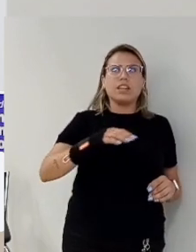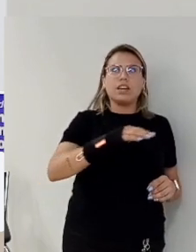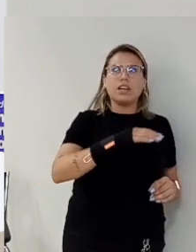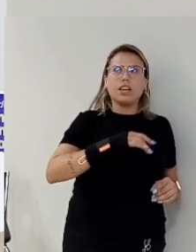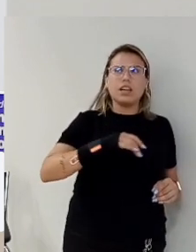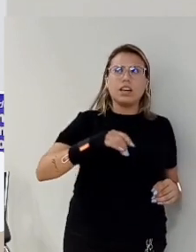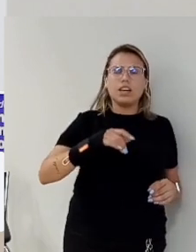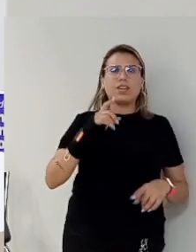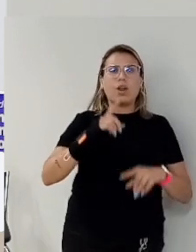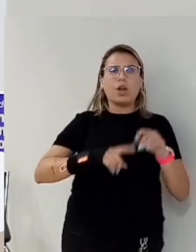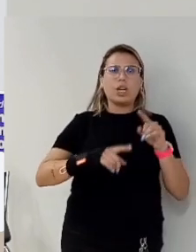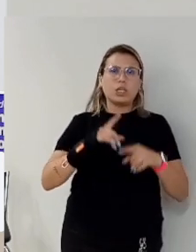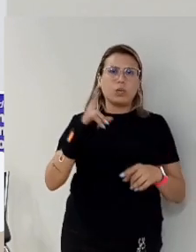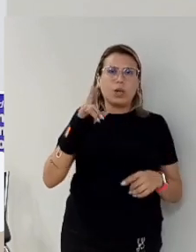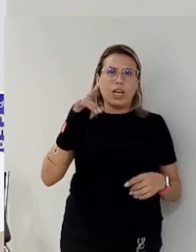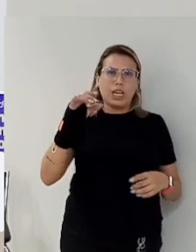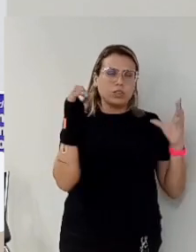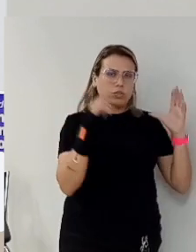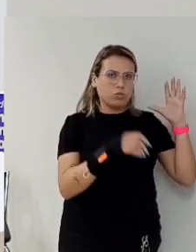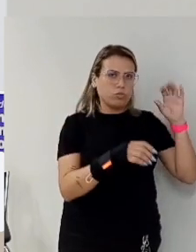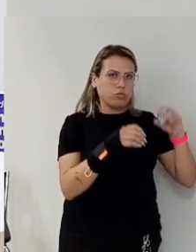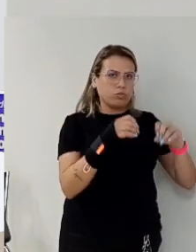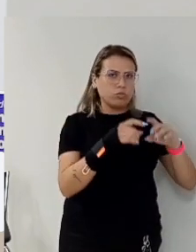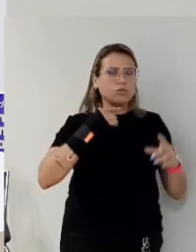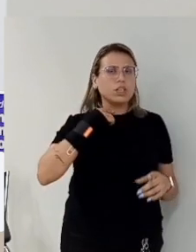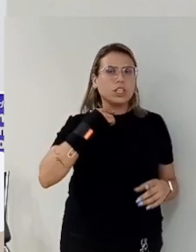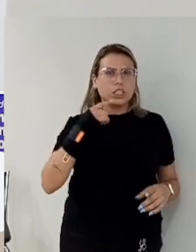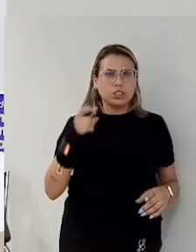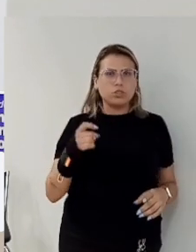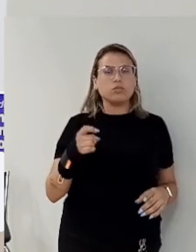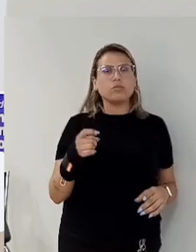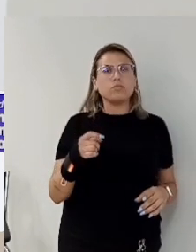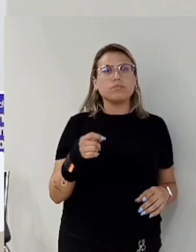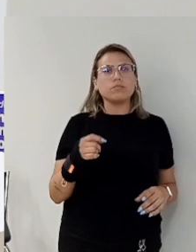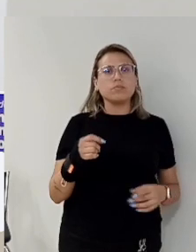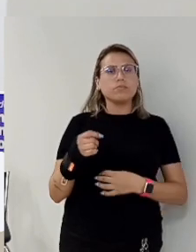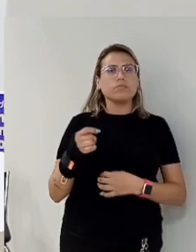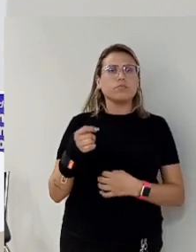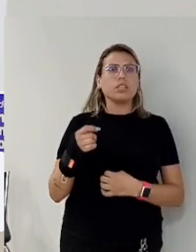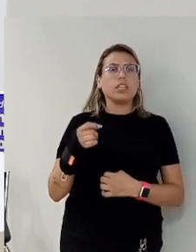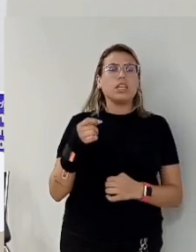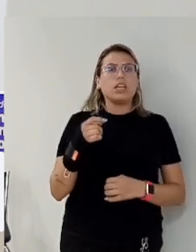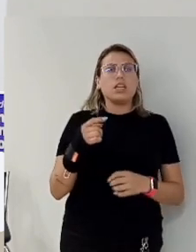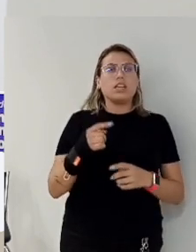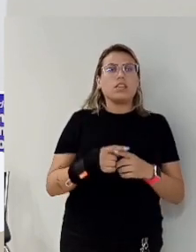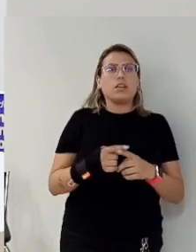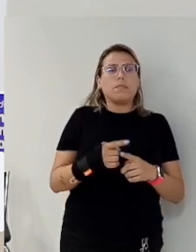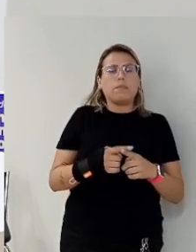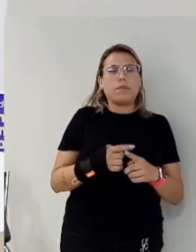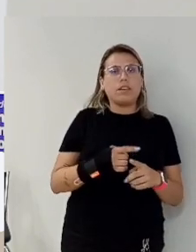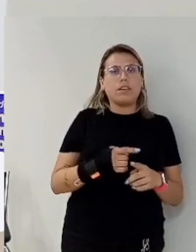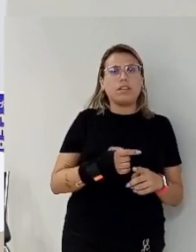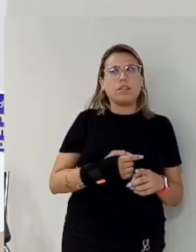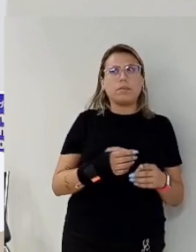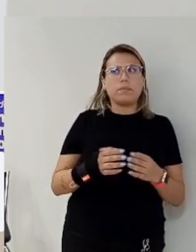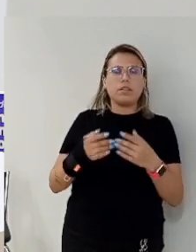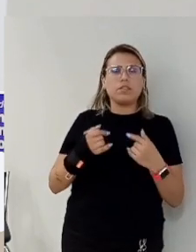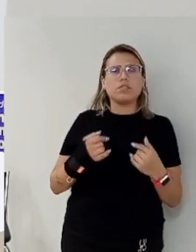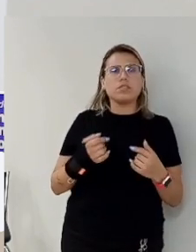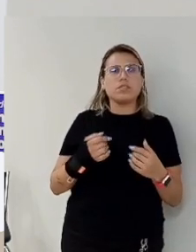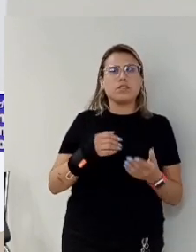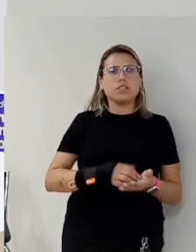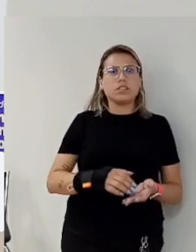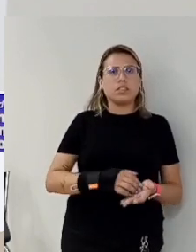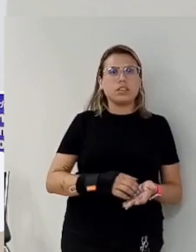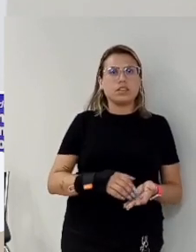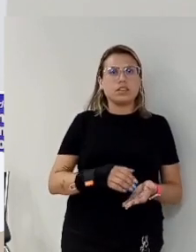colocando o lixo né Eh a estrada que tem por baixo já tá praticamente fechada Pedi até solicitei do secretário de OB para